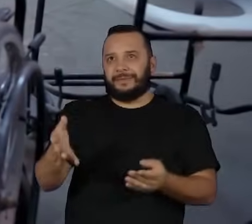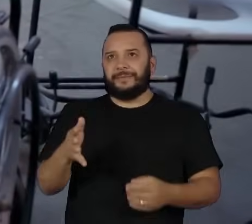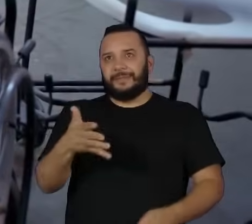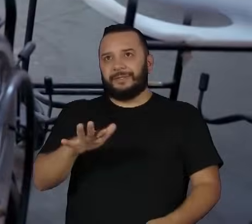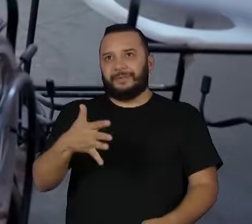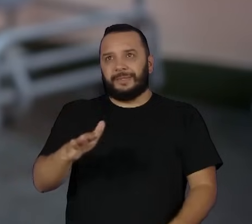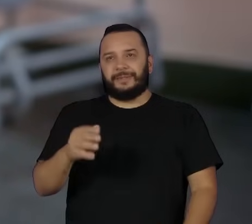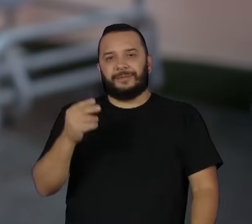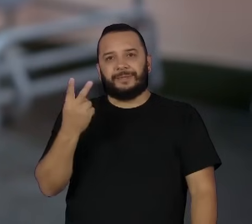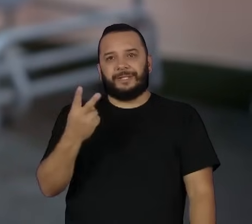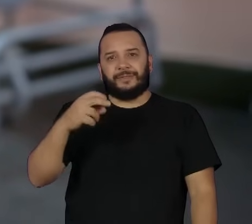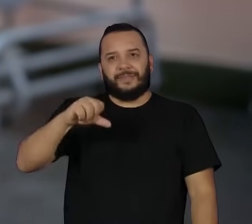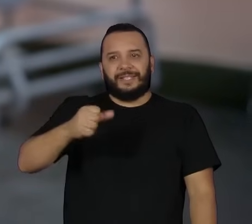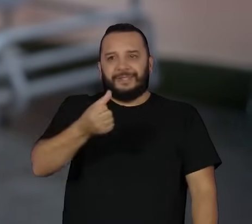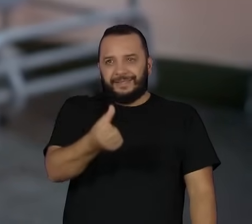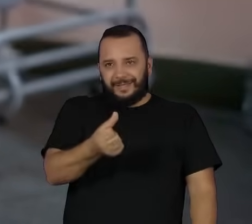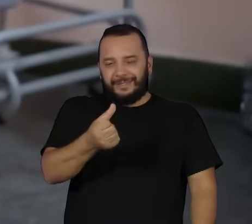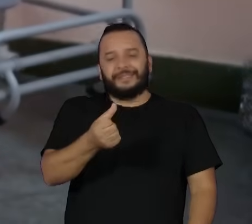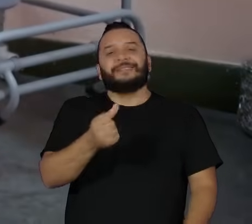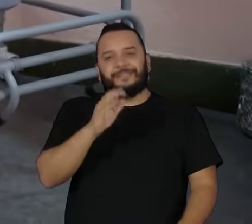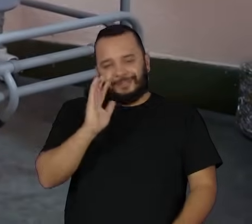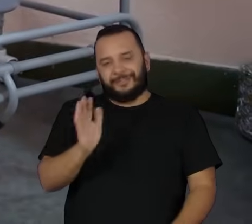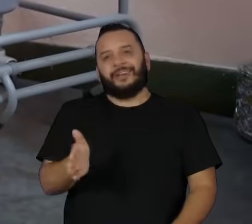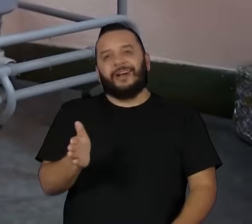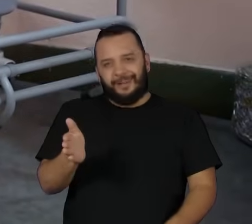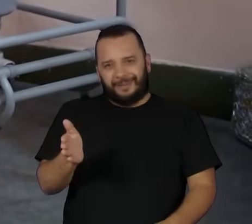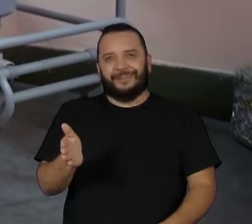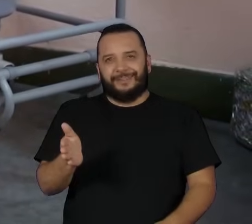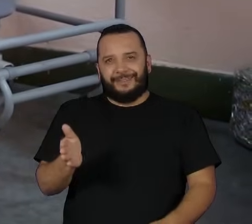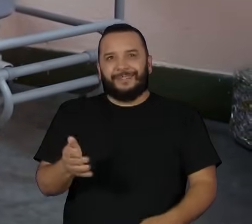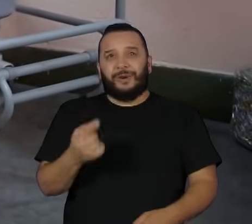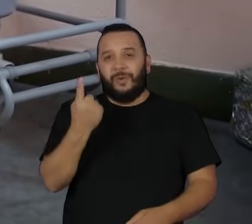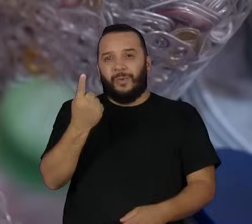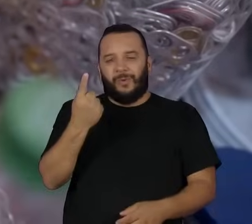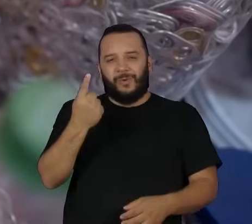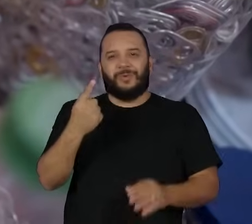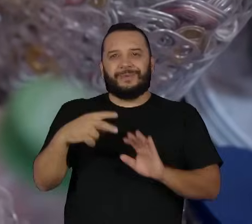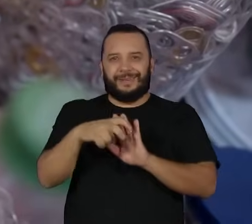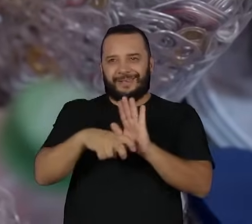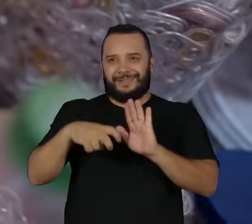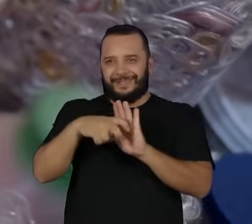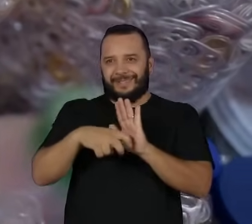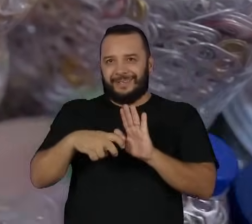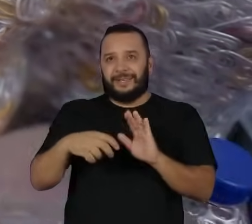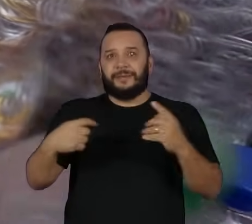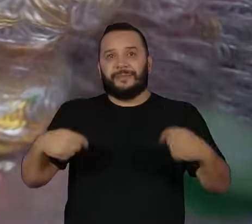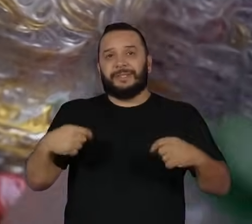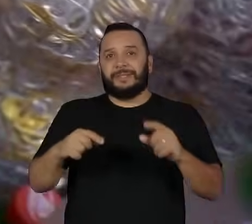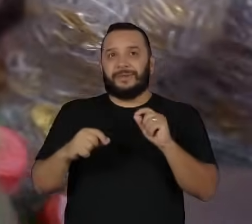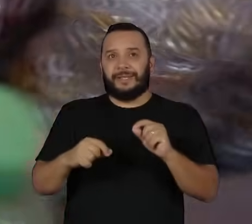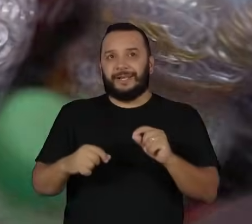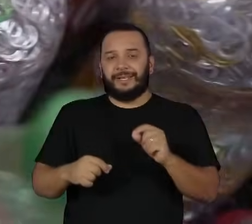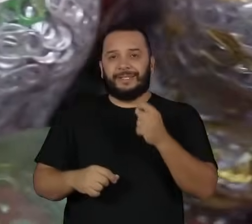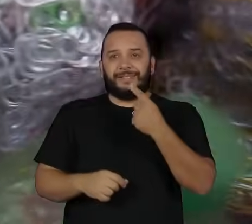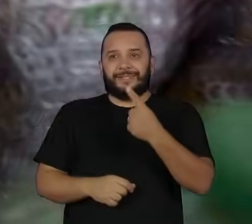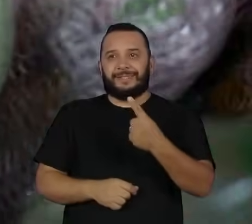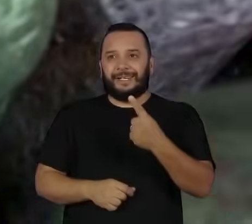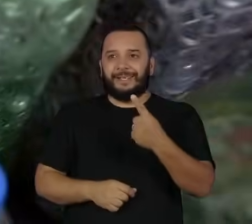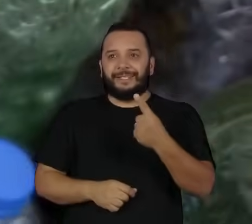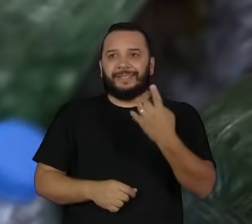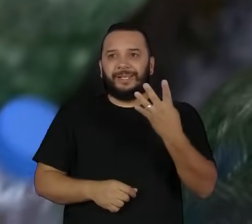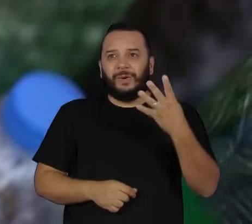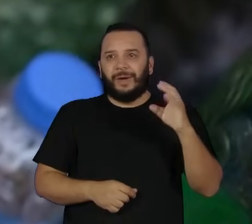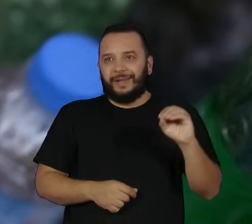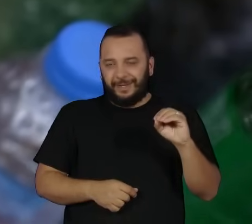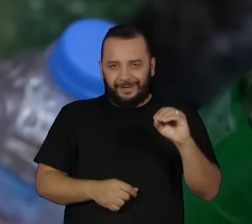fizemos 296 cadeiras entregues. Para uma cadeira de rodas, necessitamos de 140